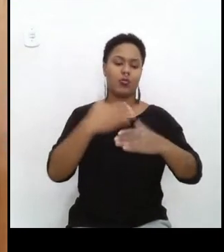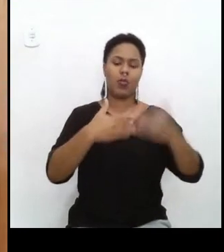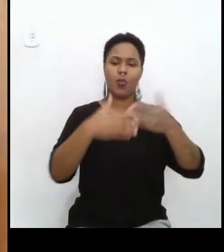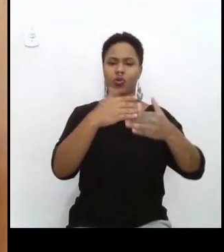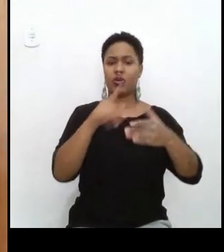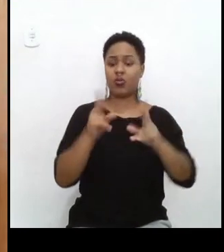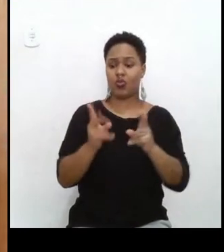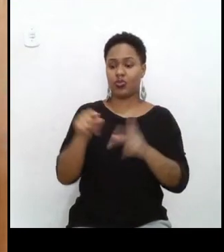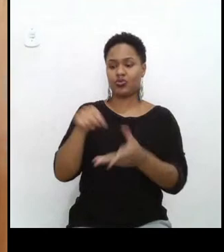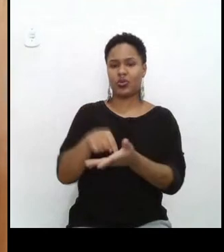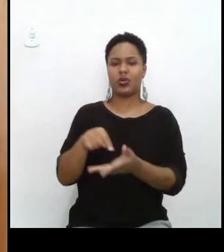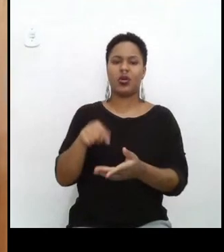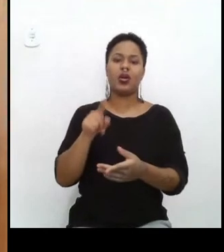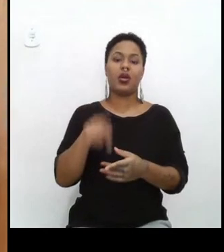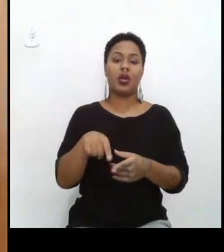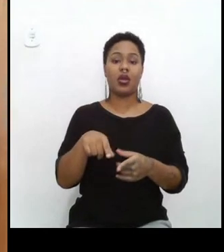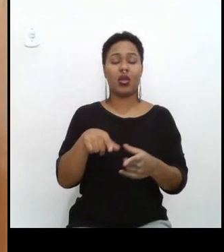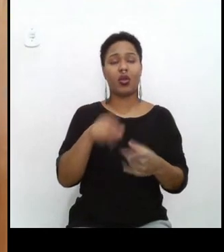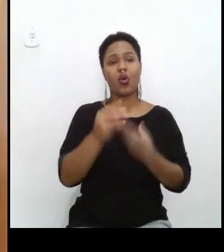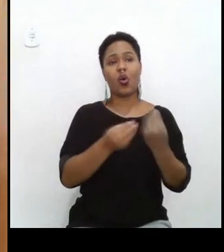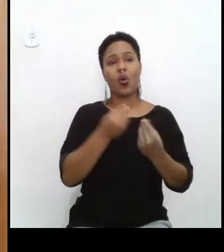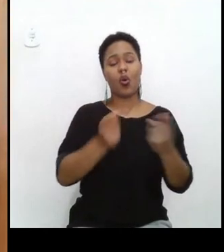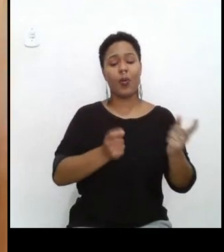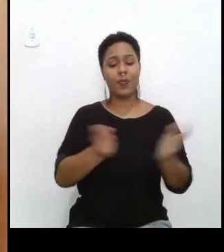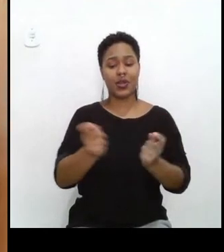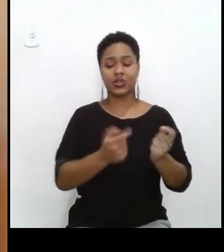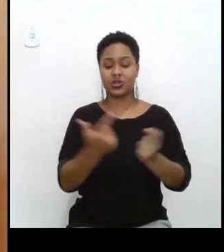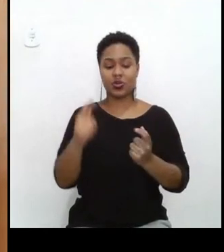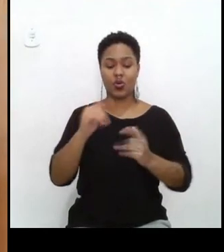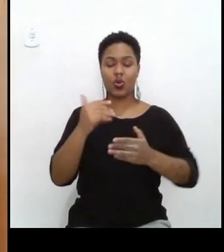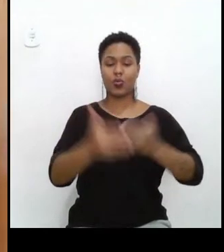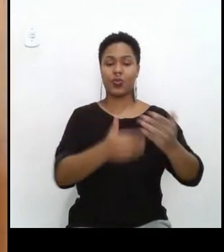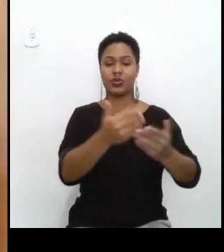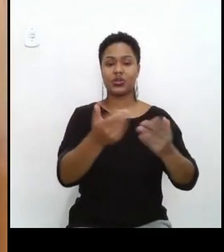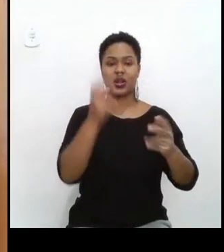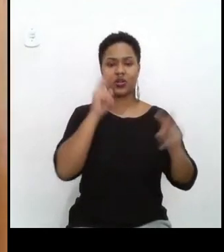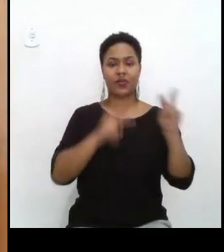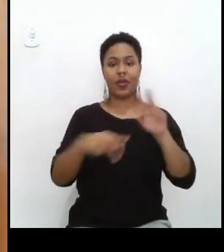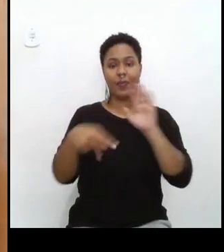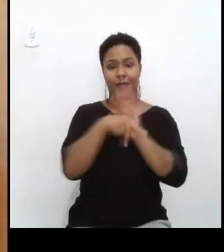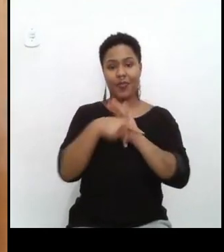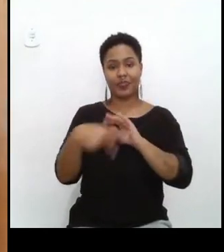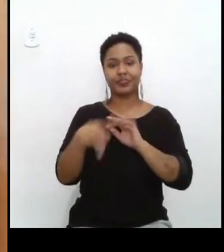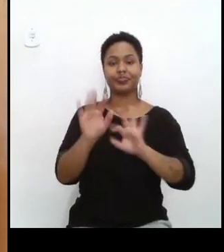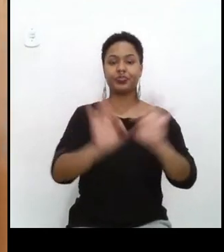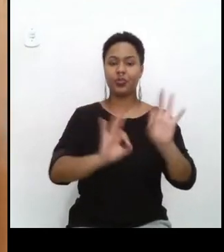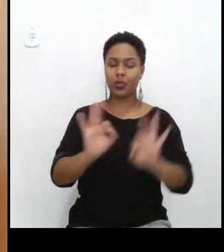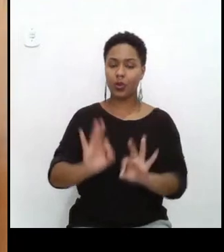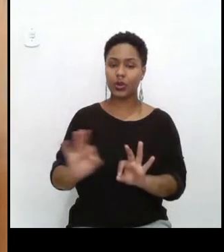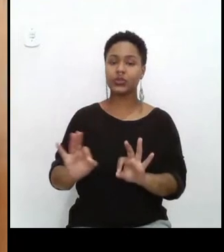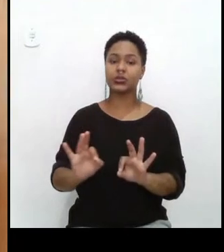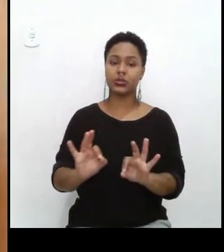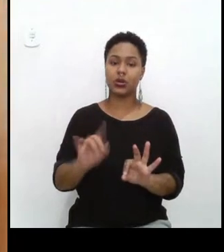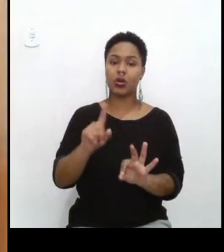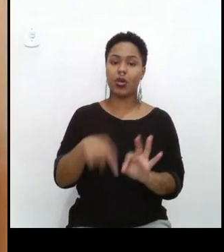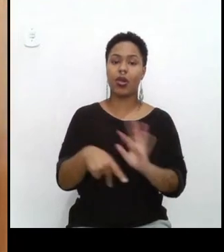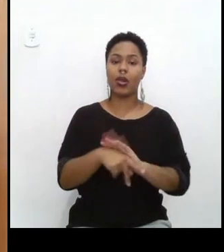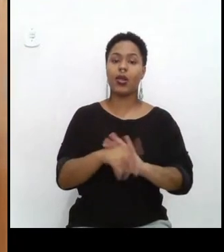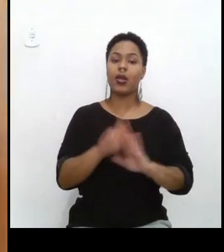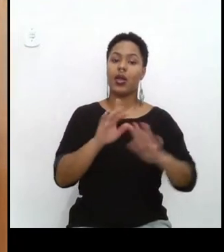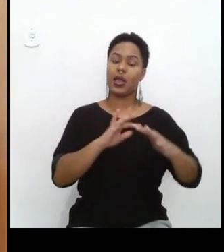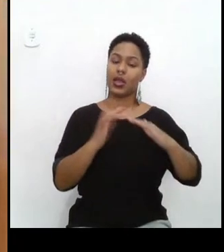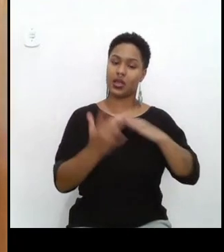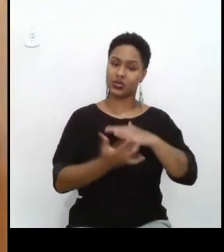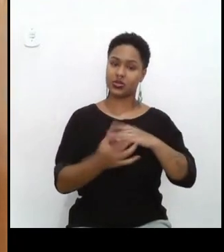outro processo deve se iniciasse o próprio desta organização através da Segurança Social através da Que horas que o mesmo